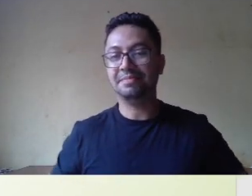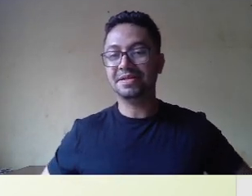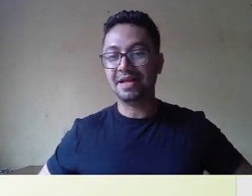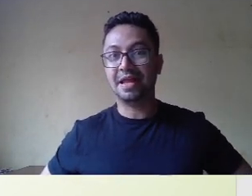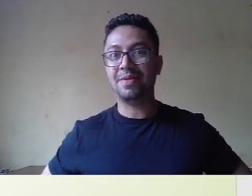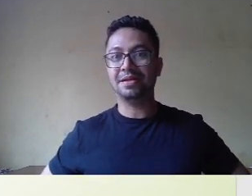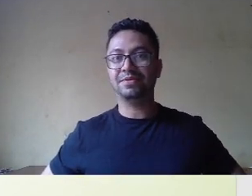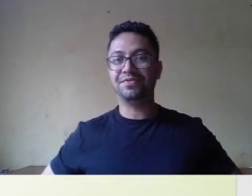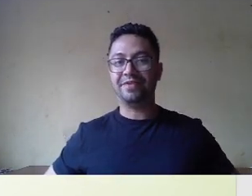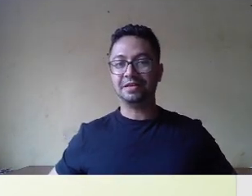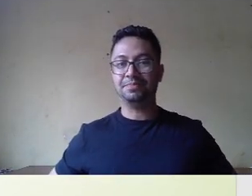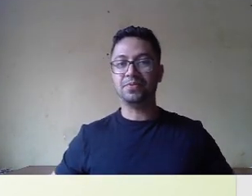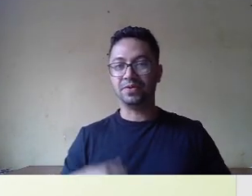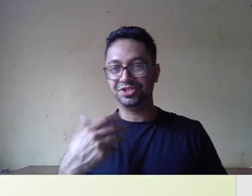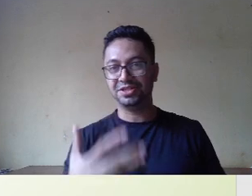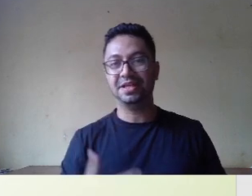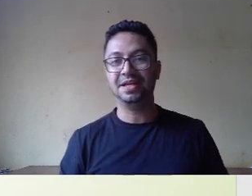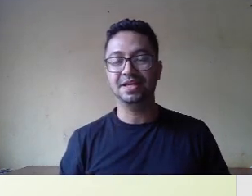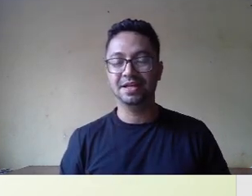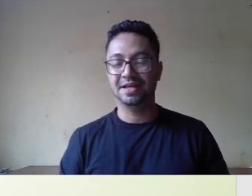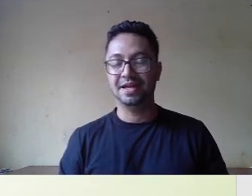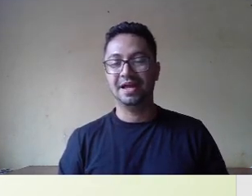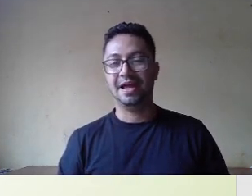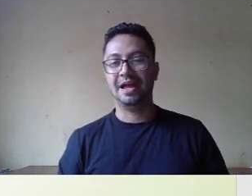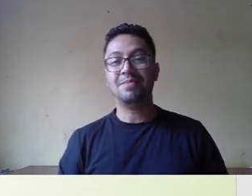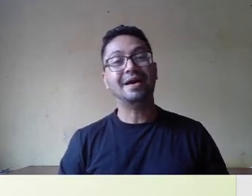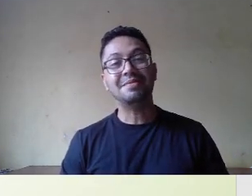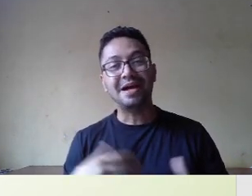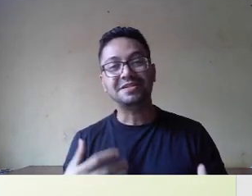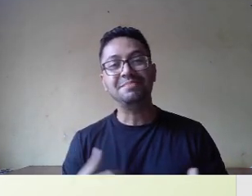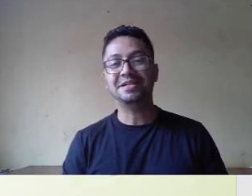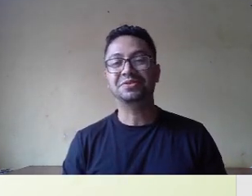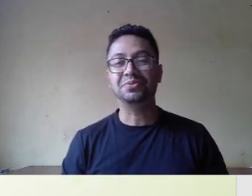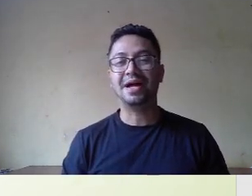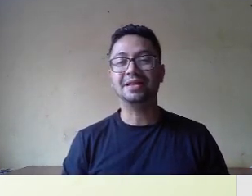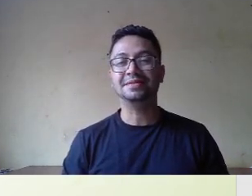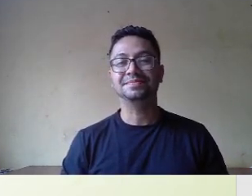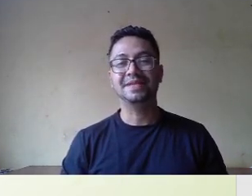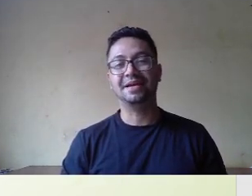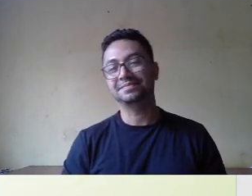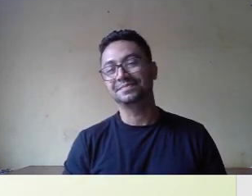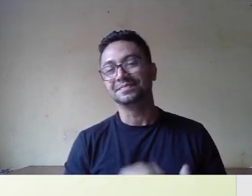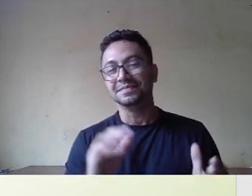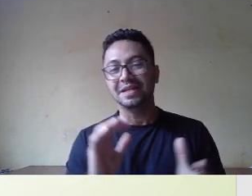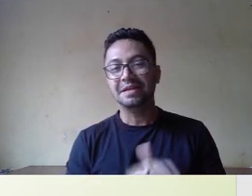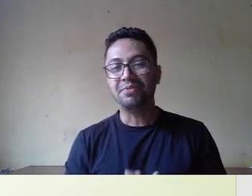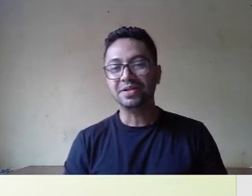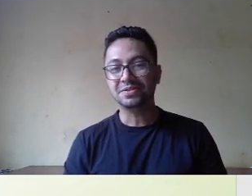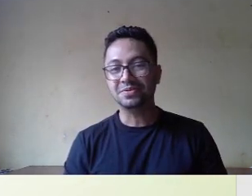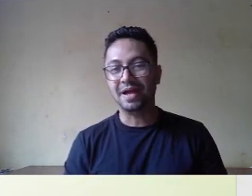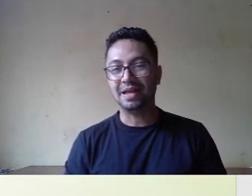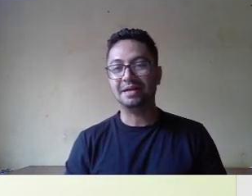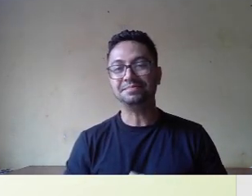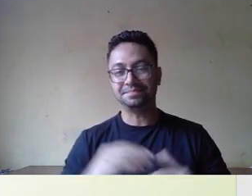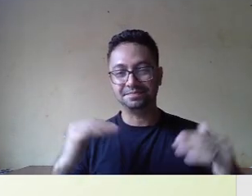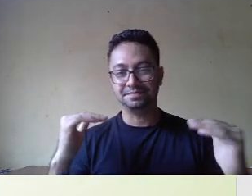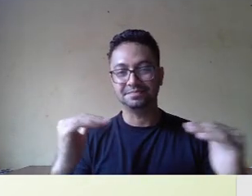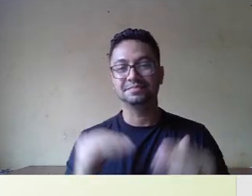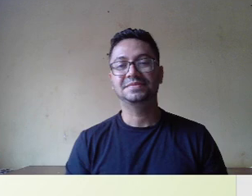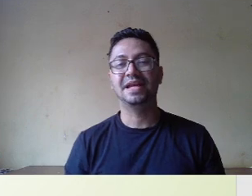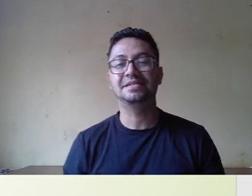a Libras ela é uma língua de fato por conta de ter uma gramática bem estruturada, né? E por isso